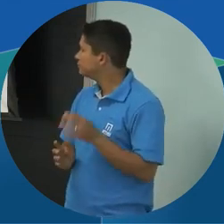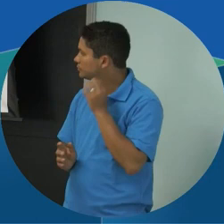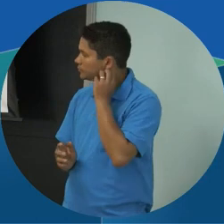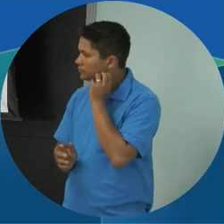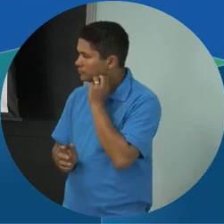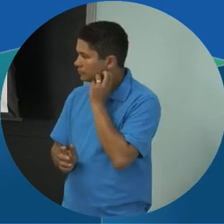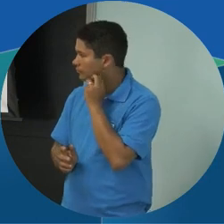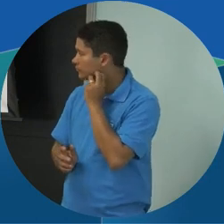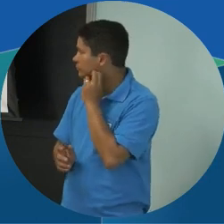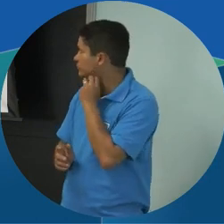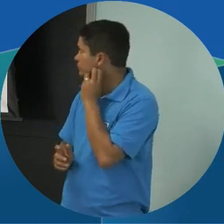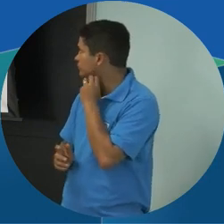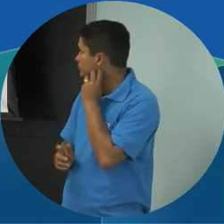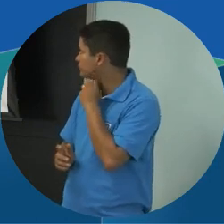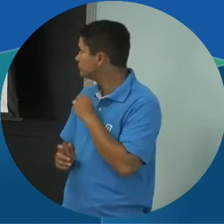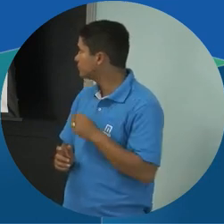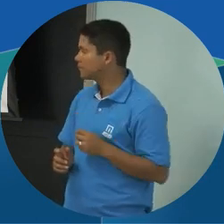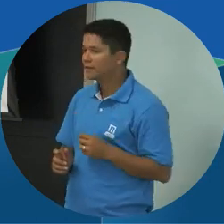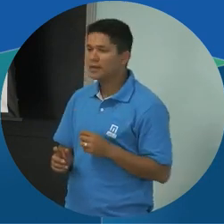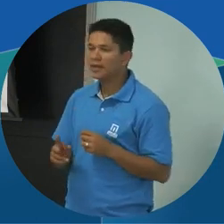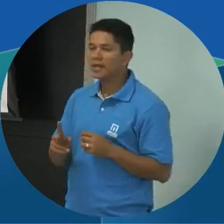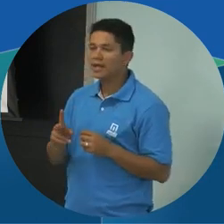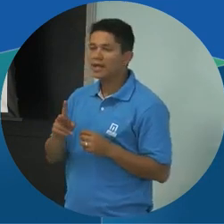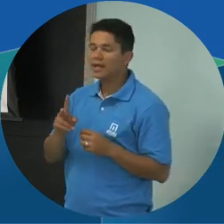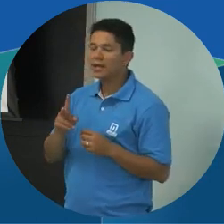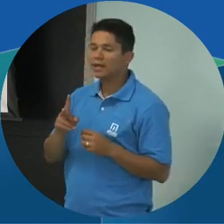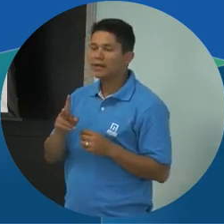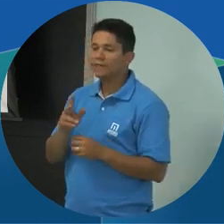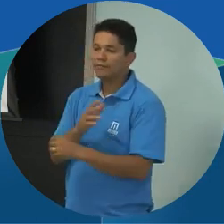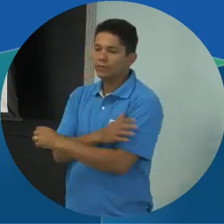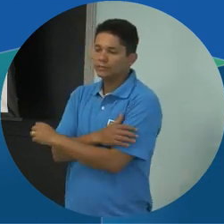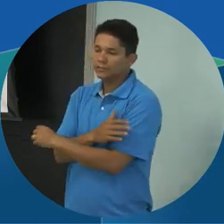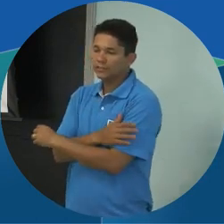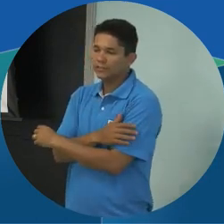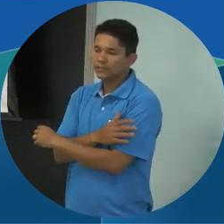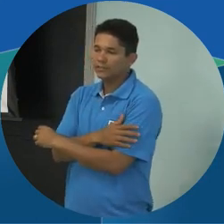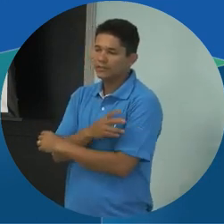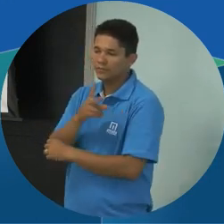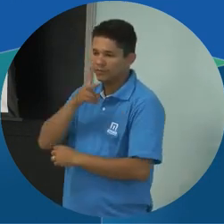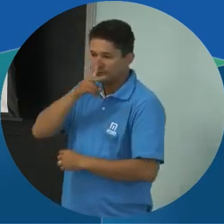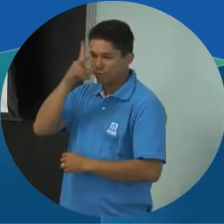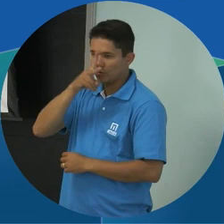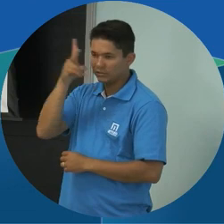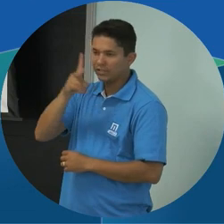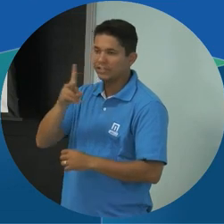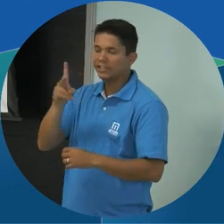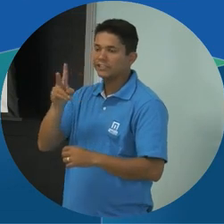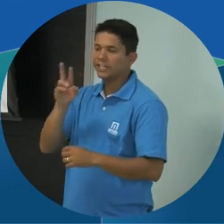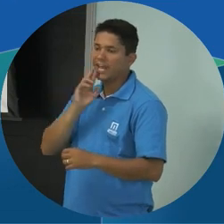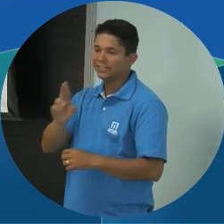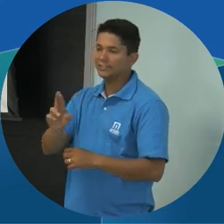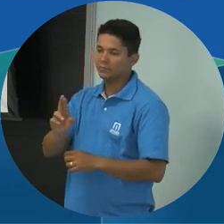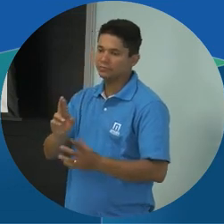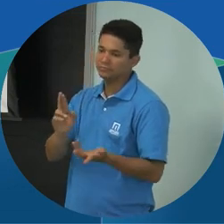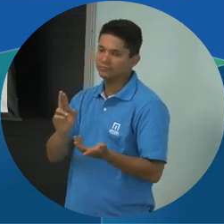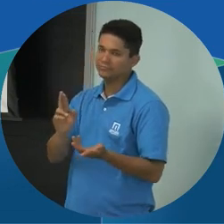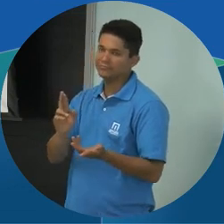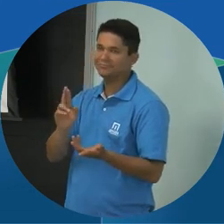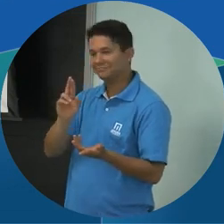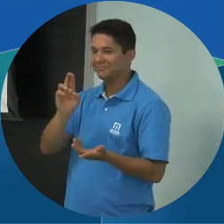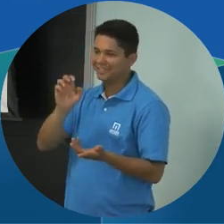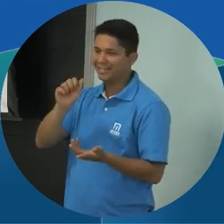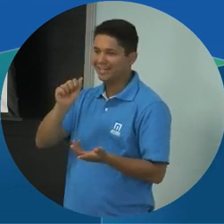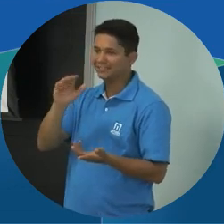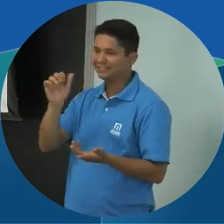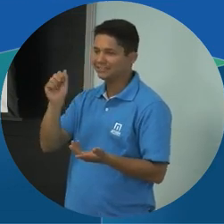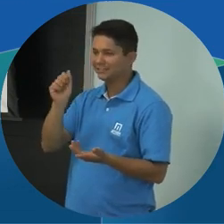para falar um pouco dessa questão da força de reação. Né? Como a gente falou aqui, que eu dei o exemplo aqui com o Gabriel, que a gente